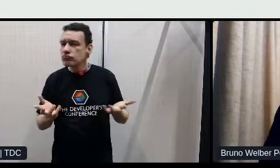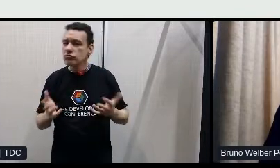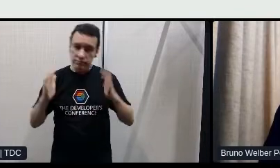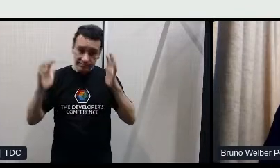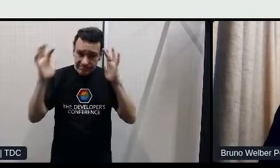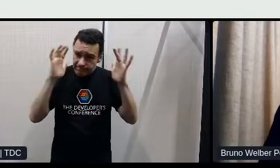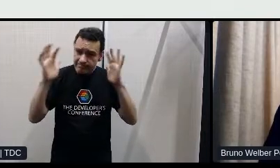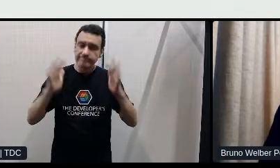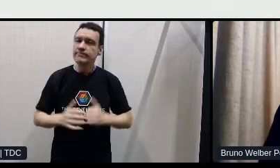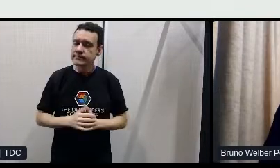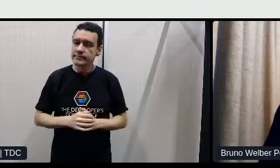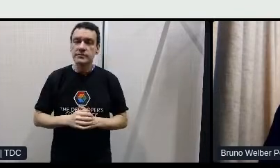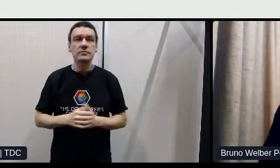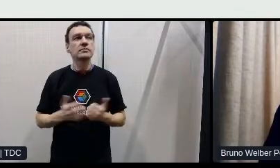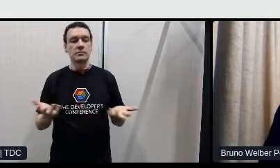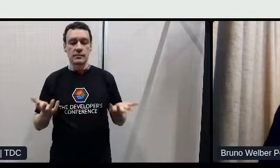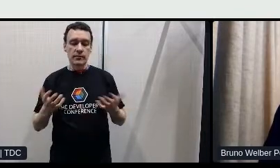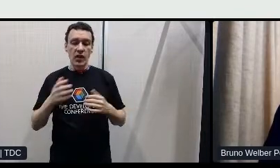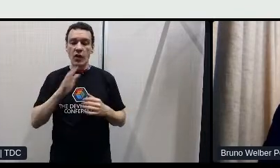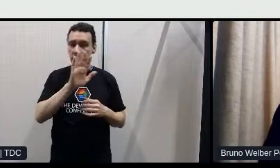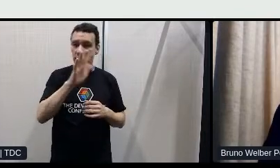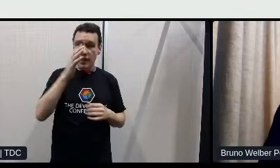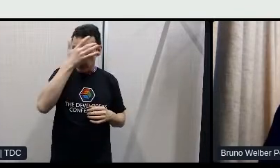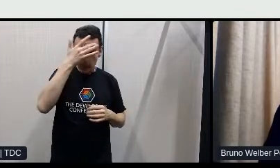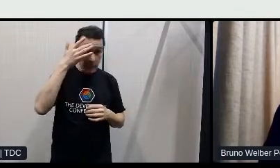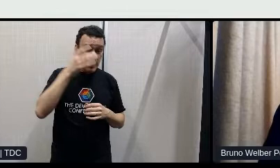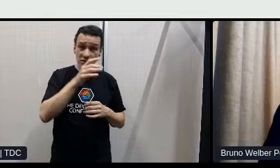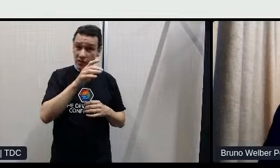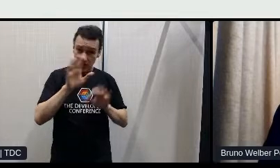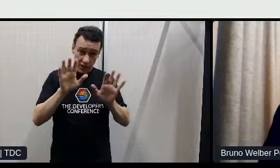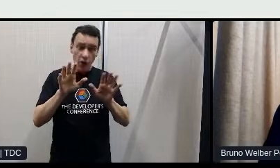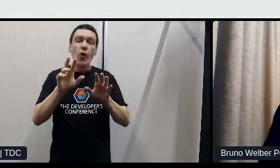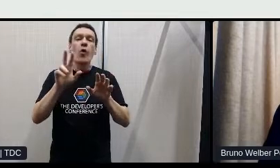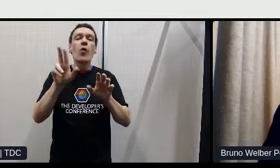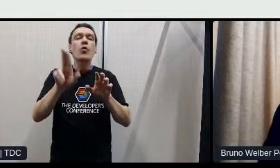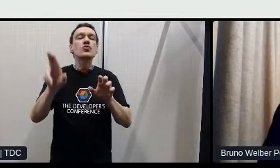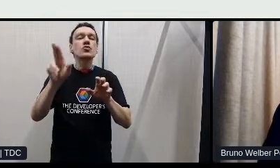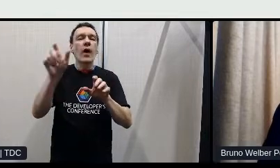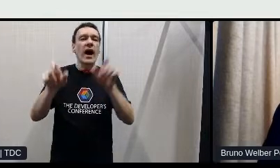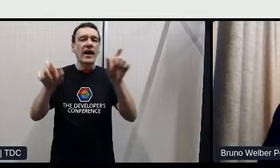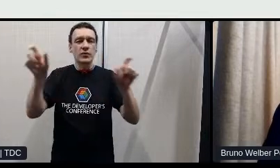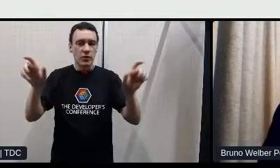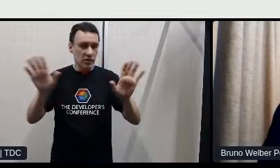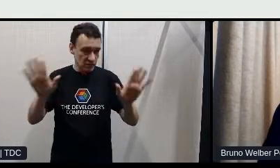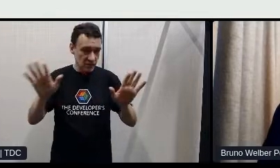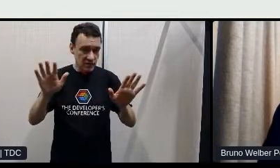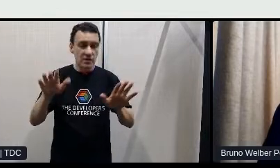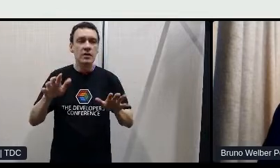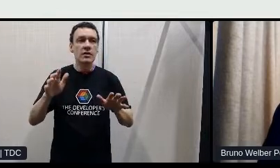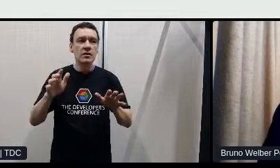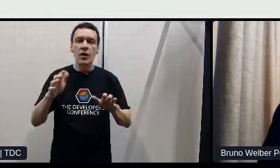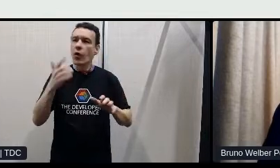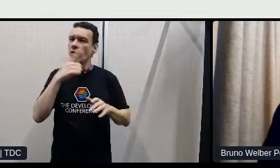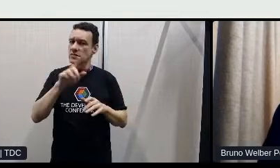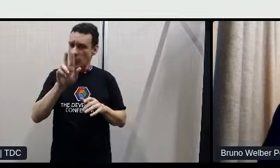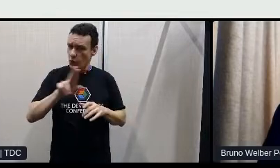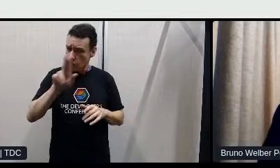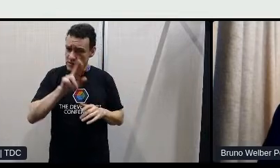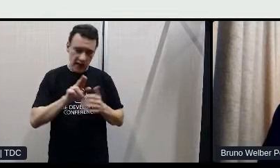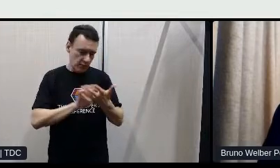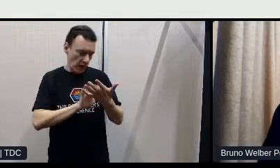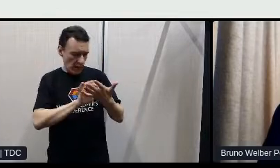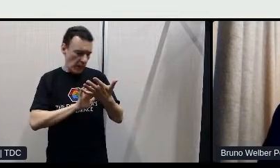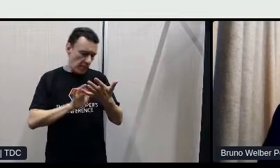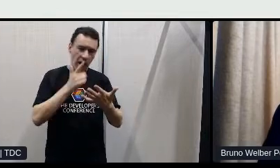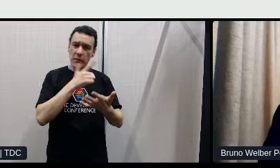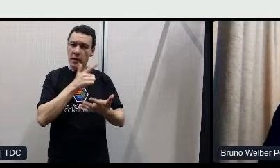estamos contemplando aqui o que o usuário real utiliza no dia a dia dele? E quando a gente se questionou, né, dessa forma,